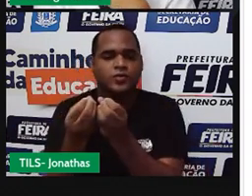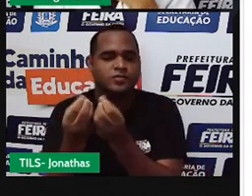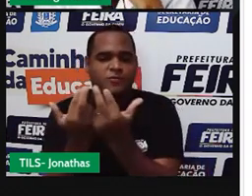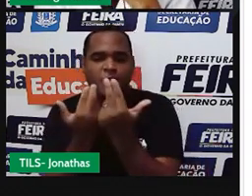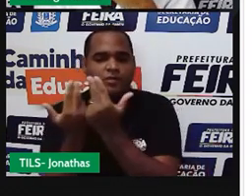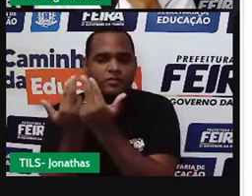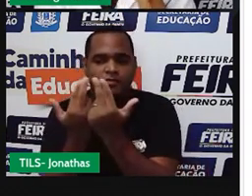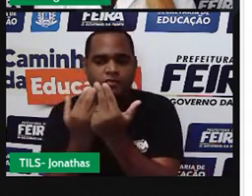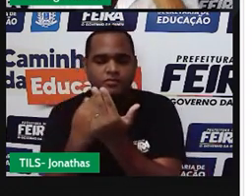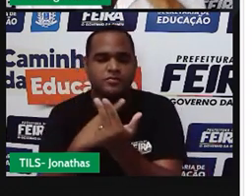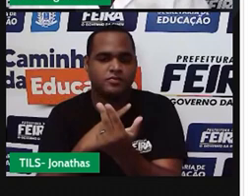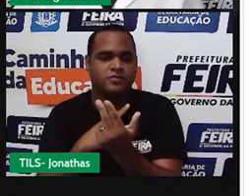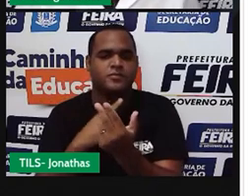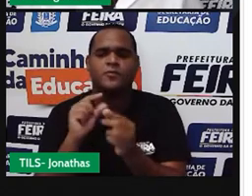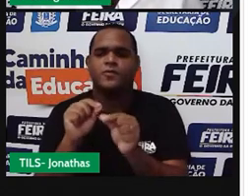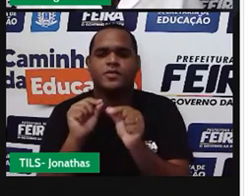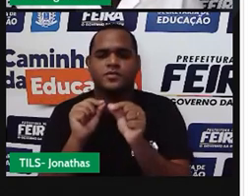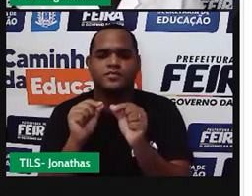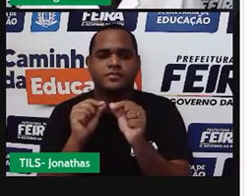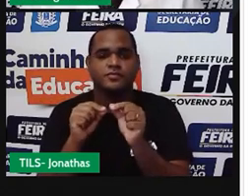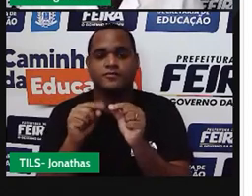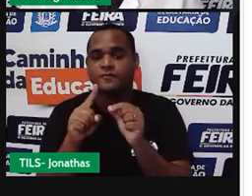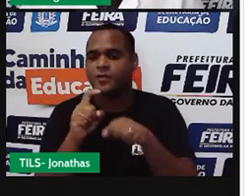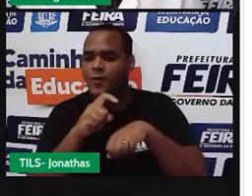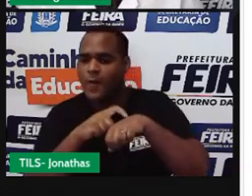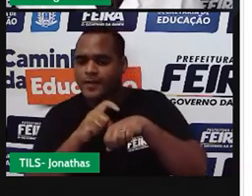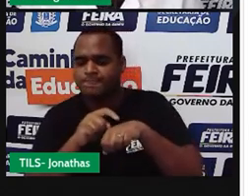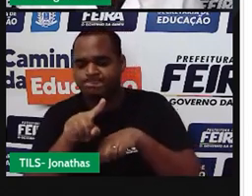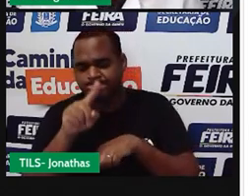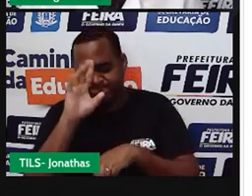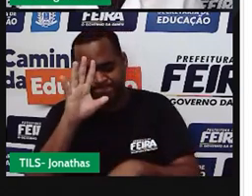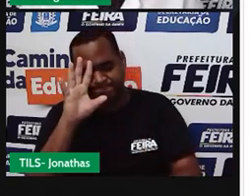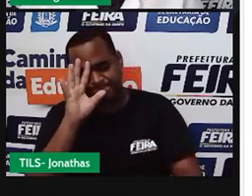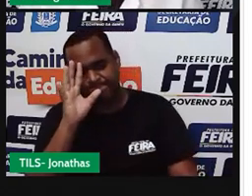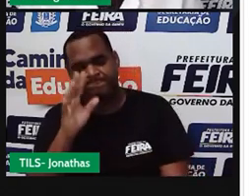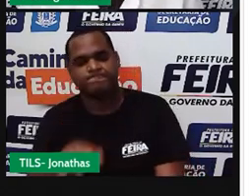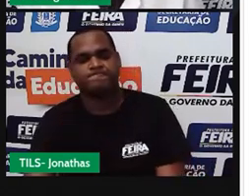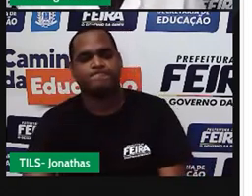dele e aí um tempinho para você pensar